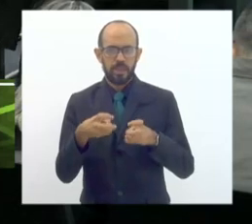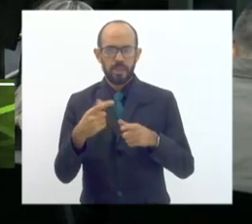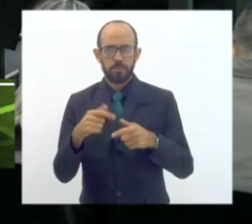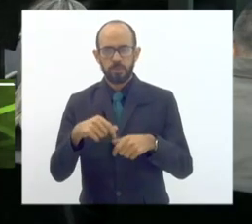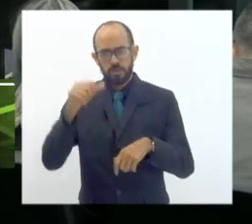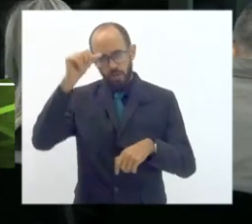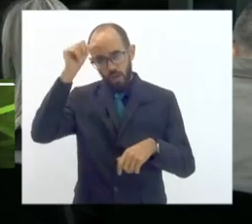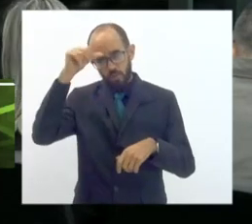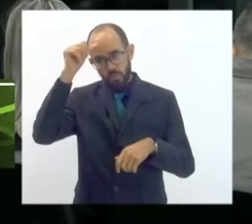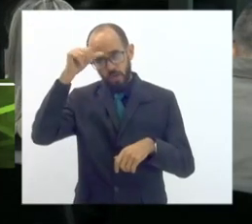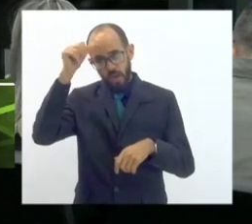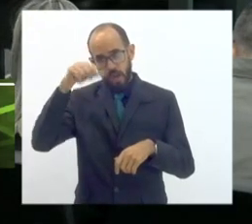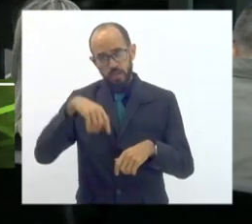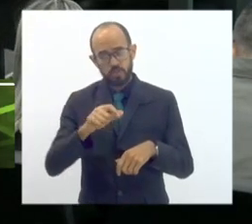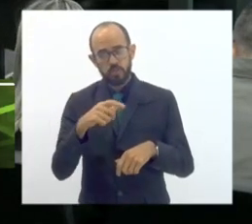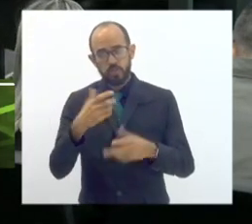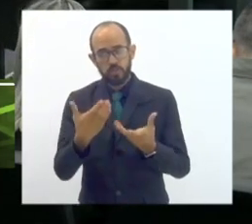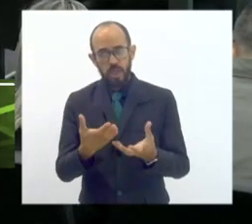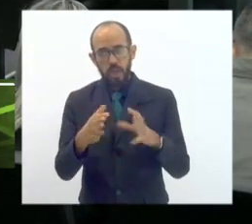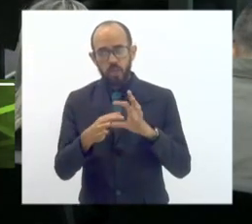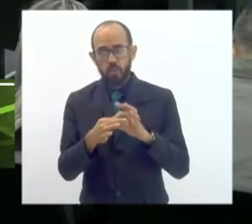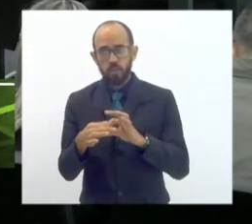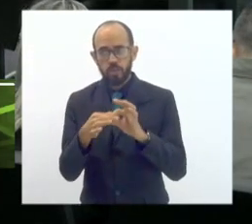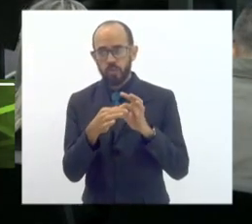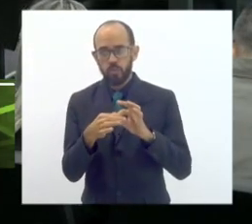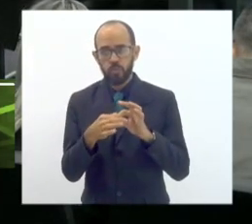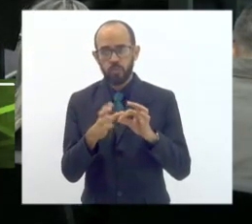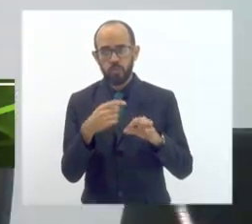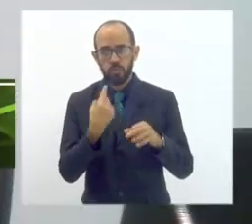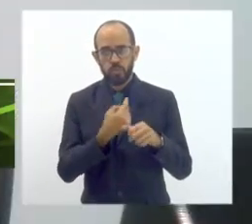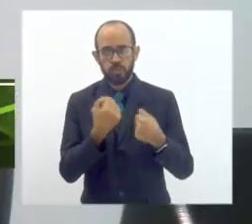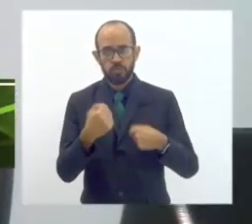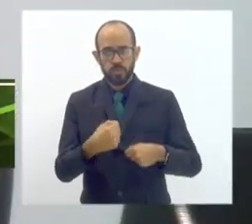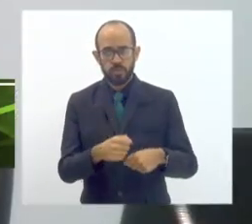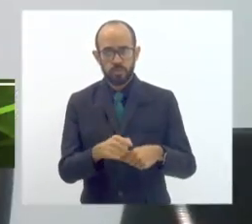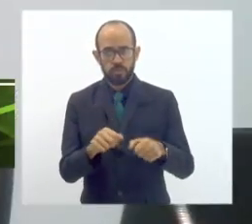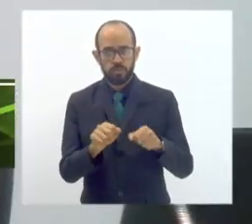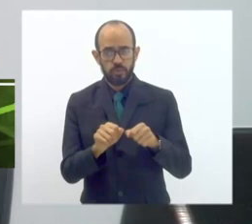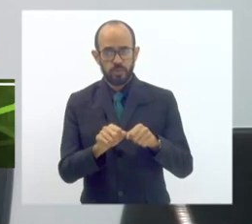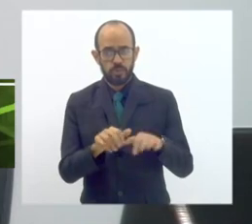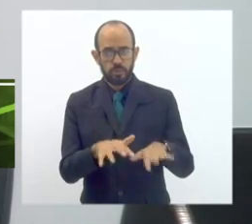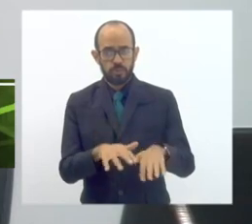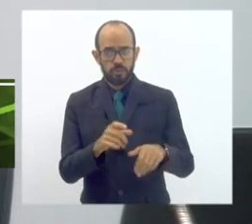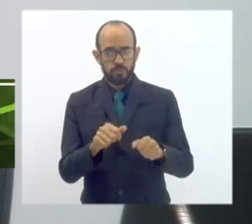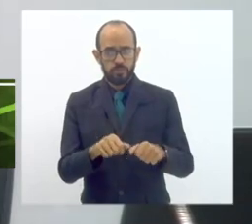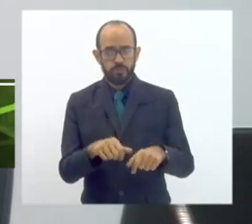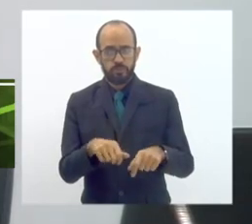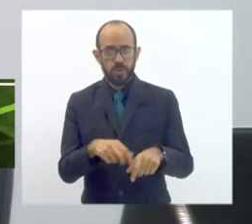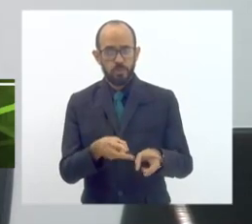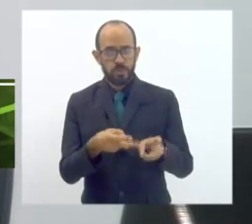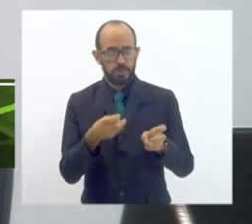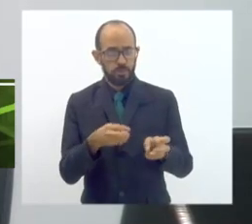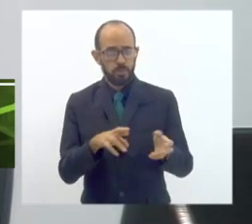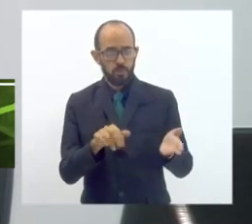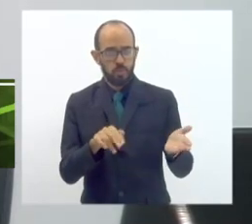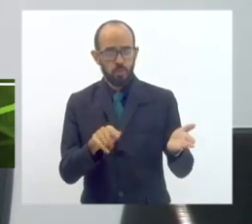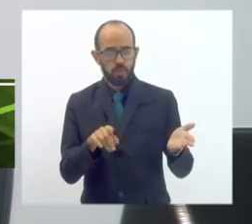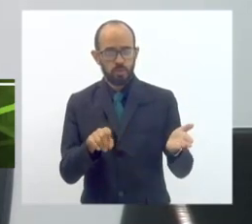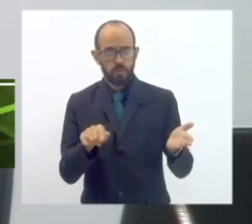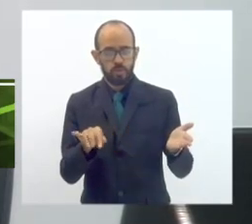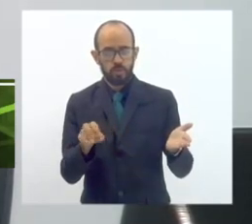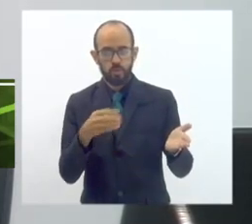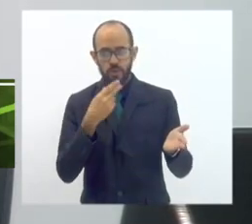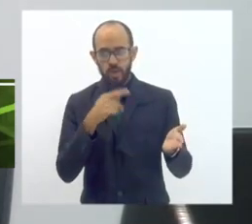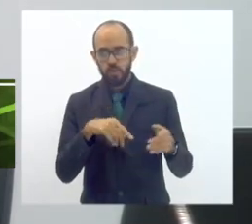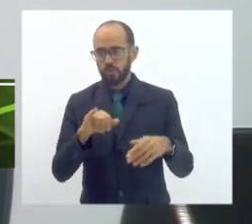Cláudio Castro busca união. Então, precisamos disso aí. Vi as falas aqui do Rodrigo. Realmente são isso aí. As falas do